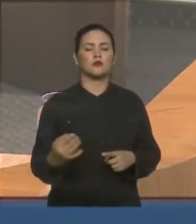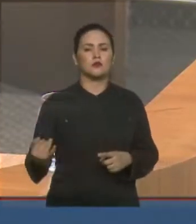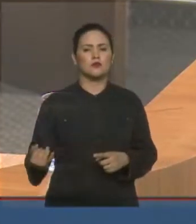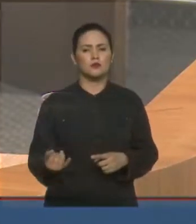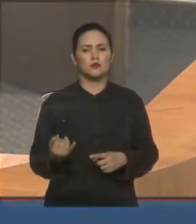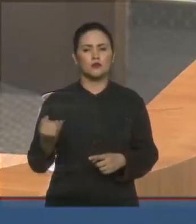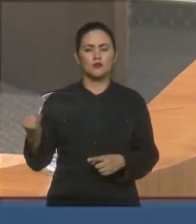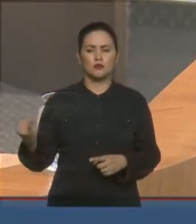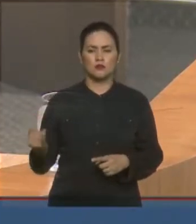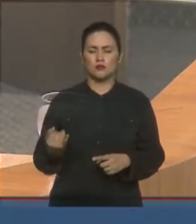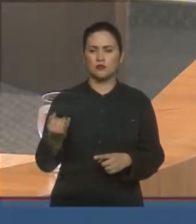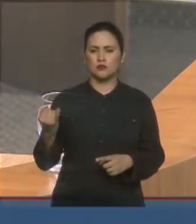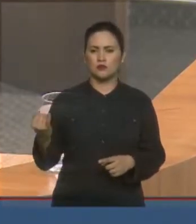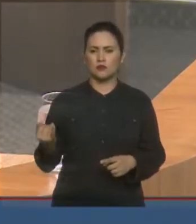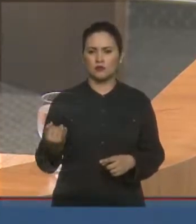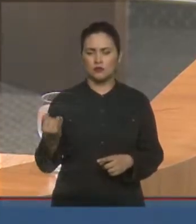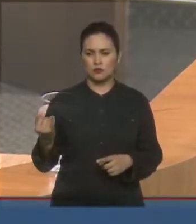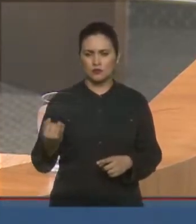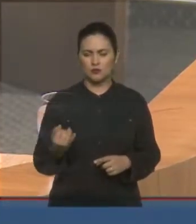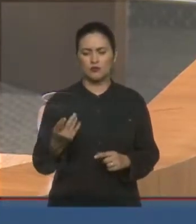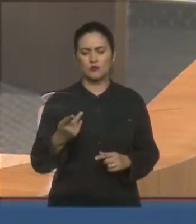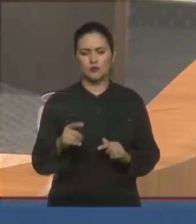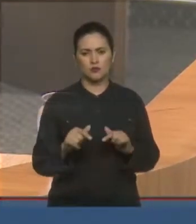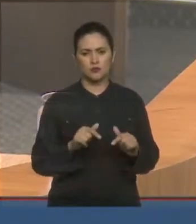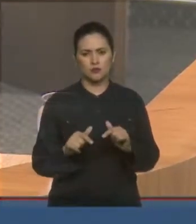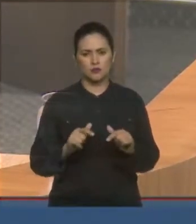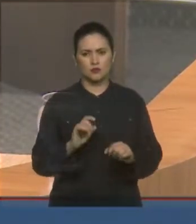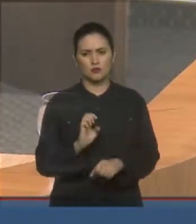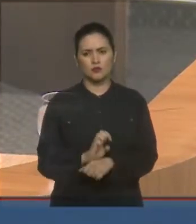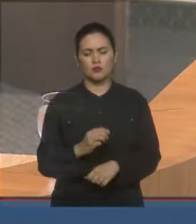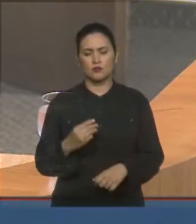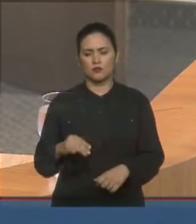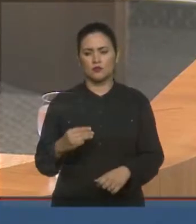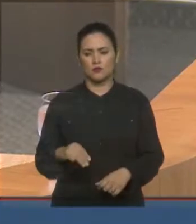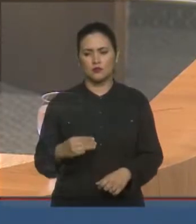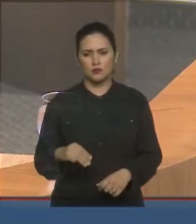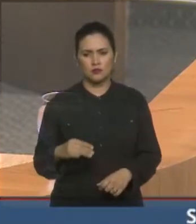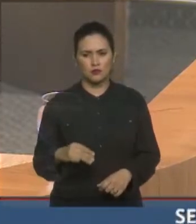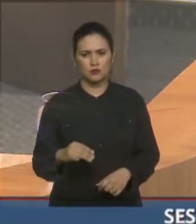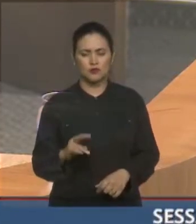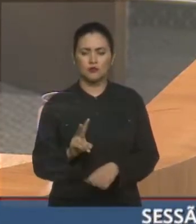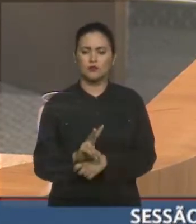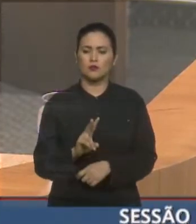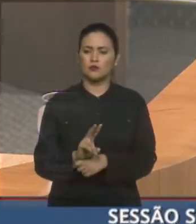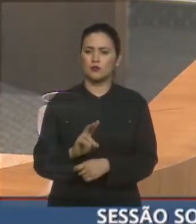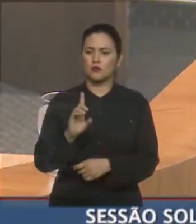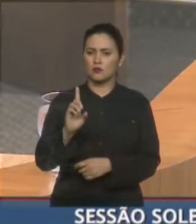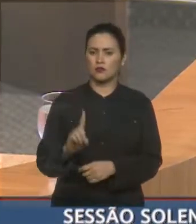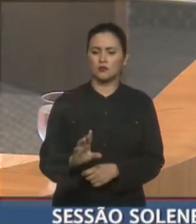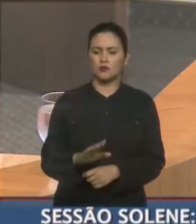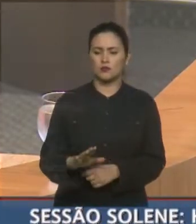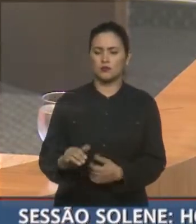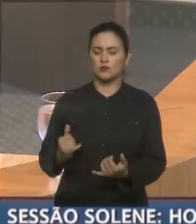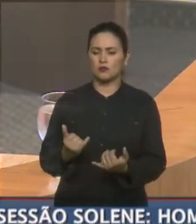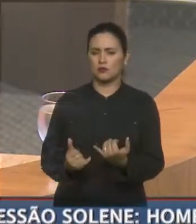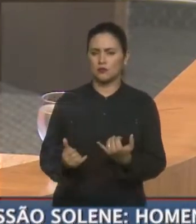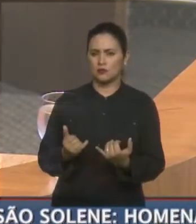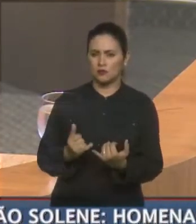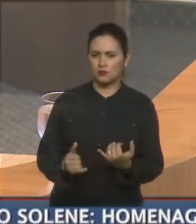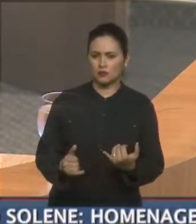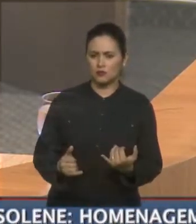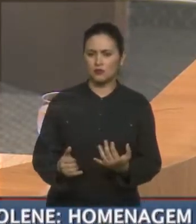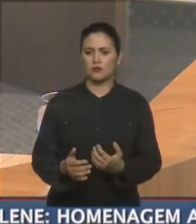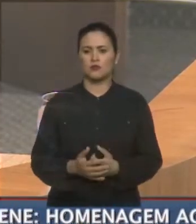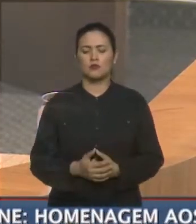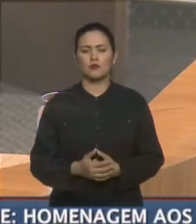Maranhão, do ponto de vista da produção do conhecimento necessário para proteger direito de crianças e adolescentes e